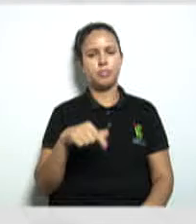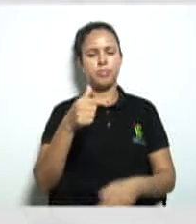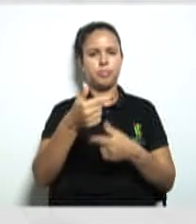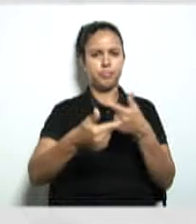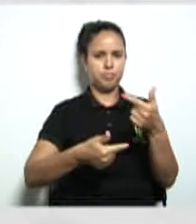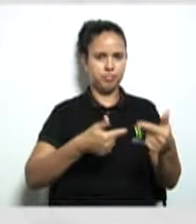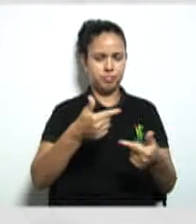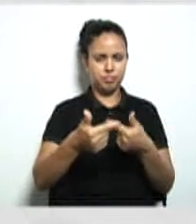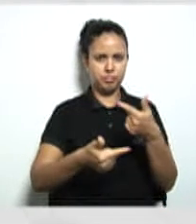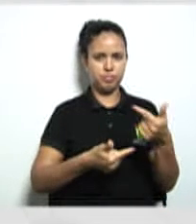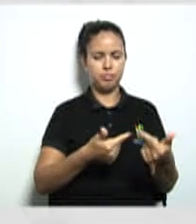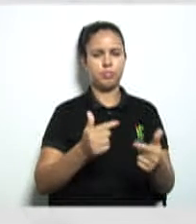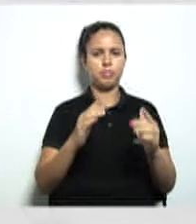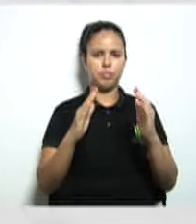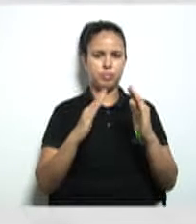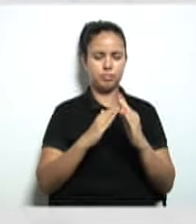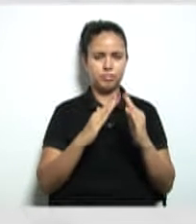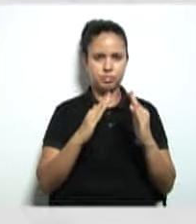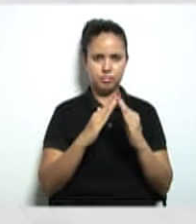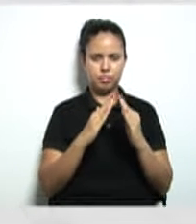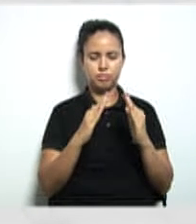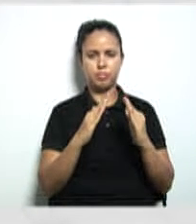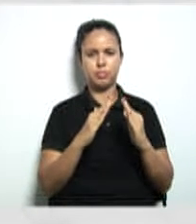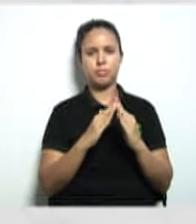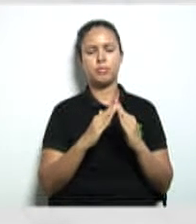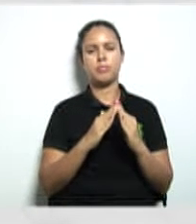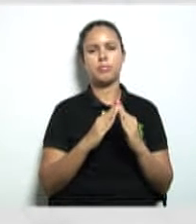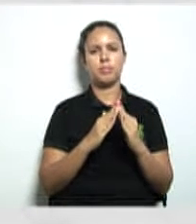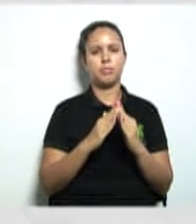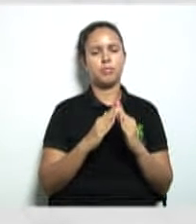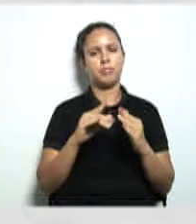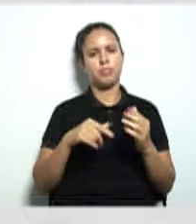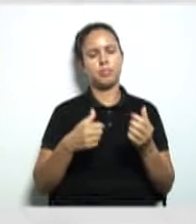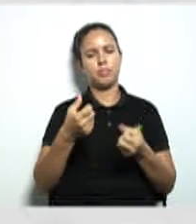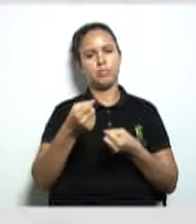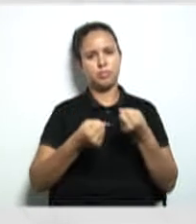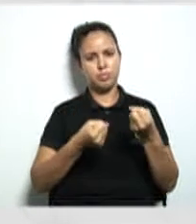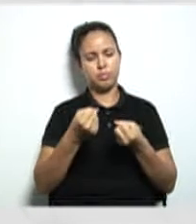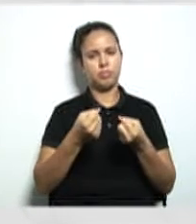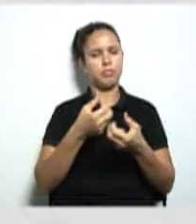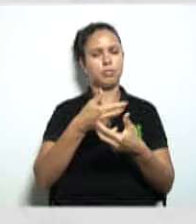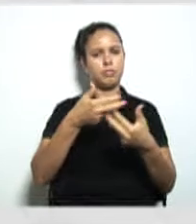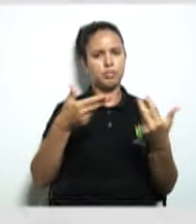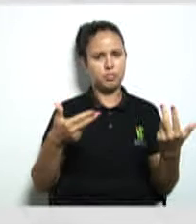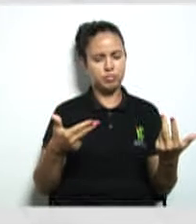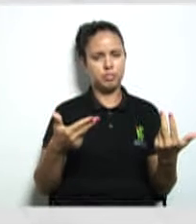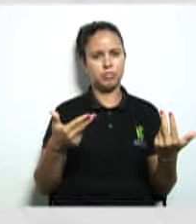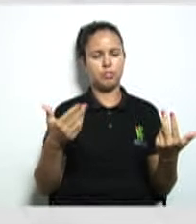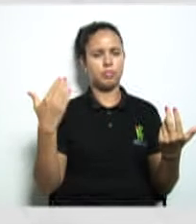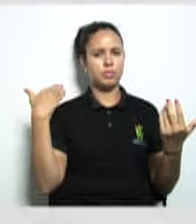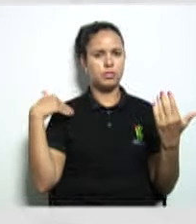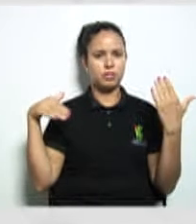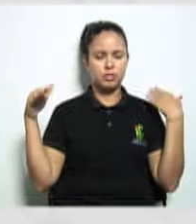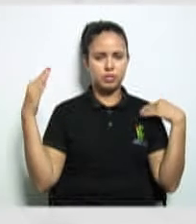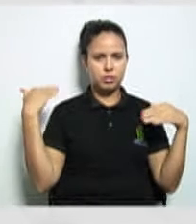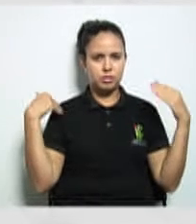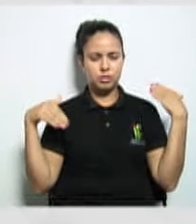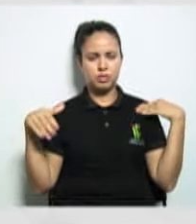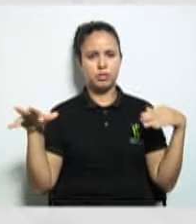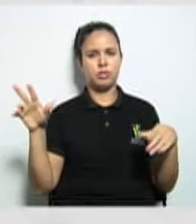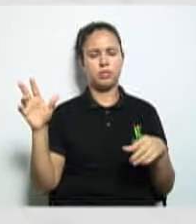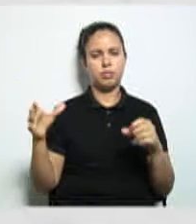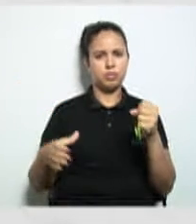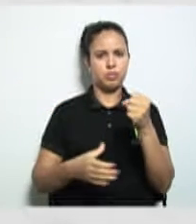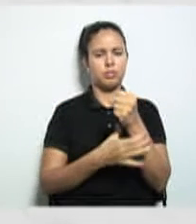trabalho, a moradia, o transporte, o lazer, a segurança,